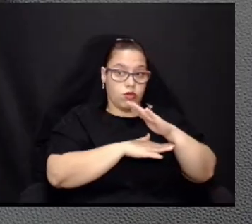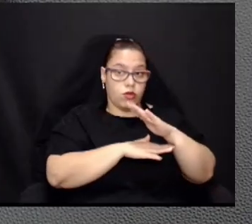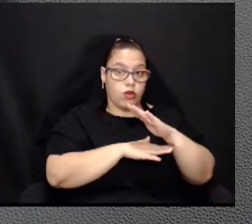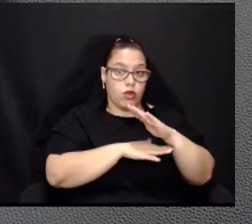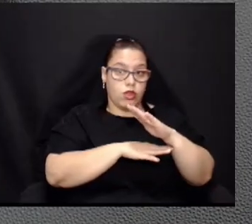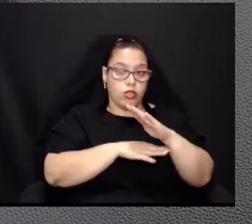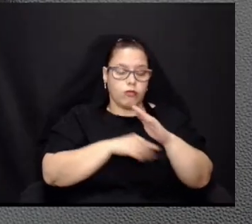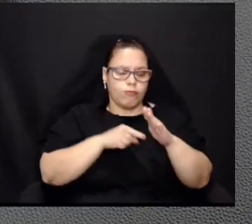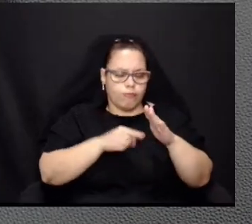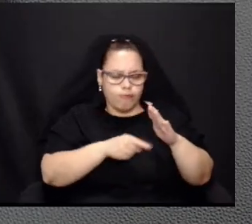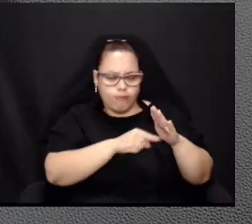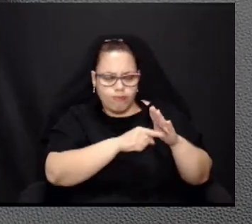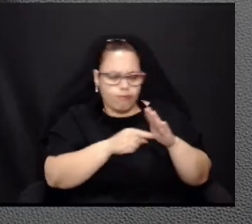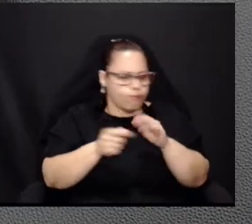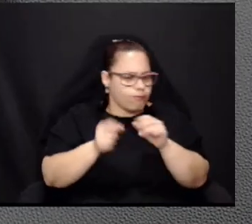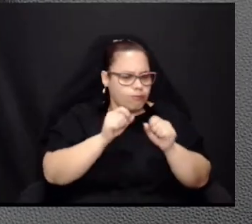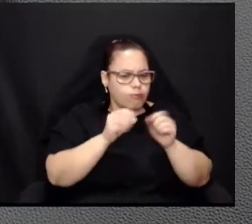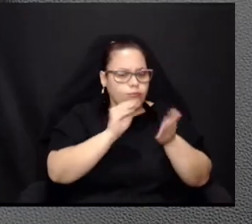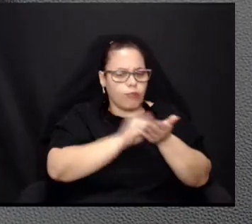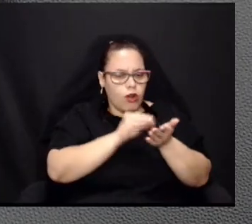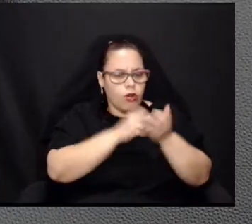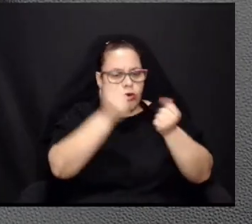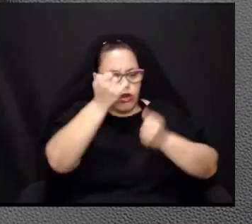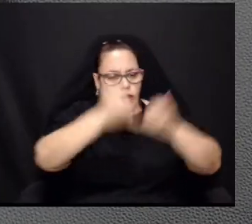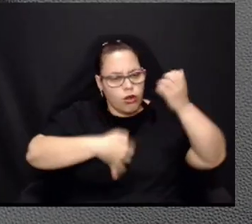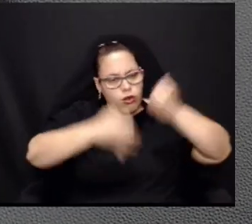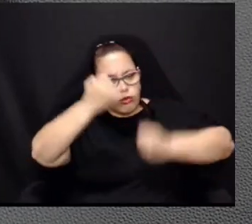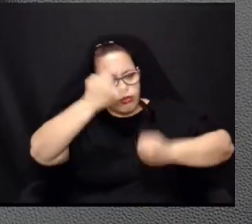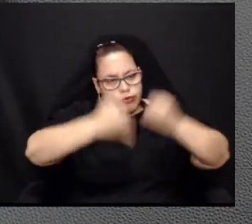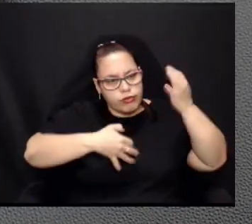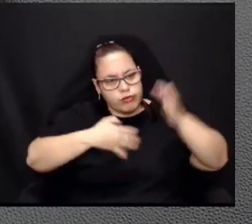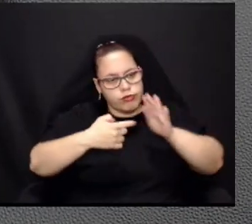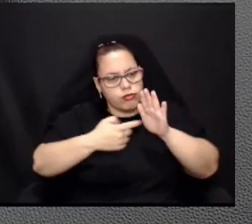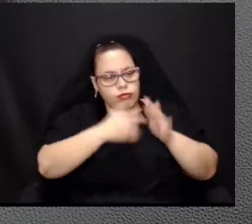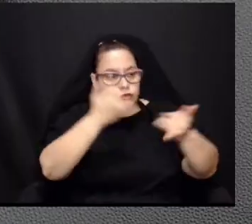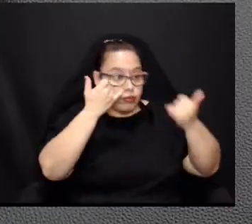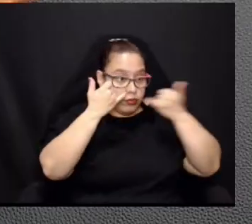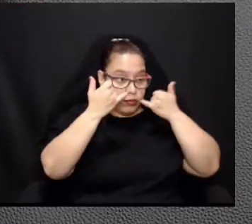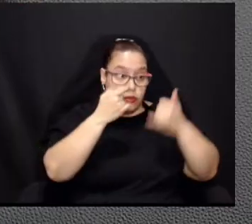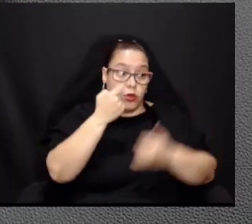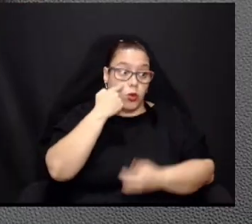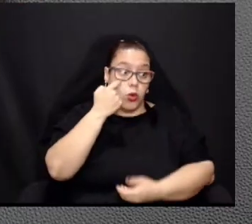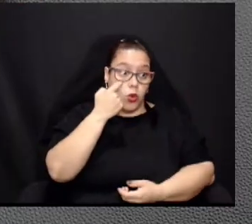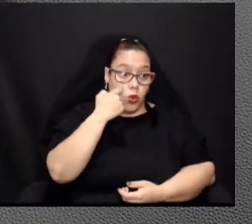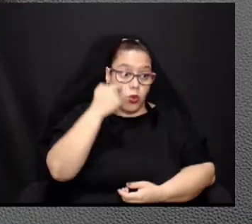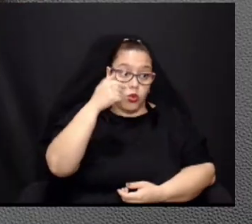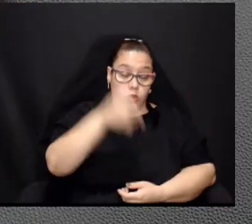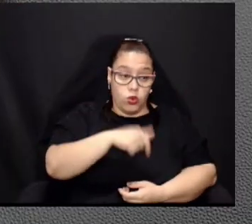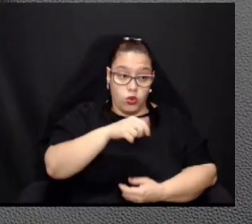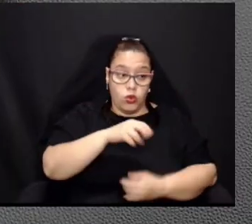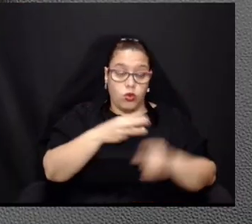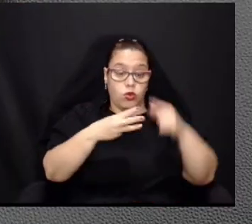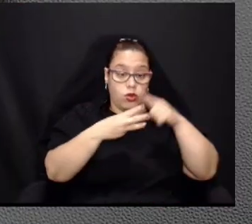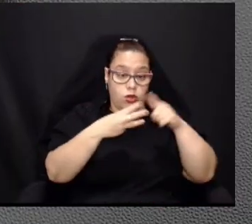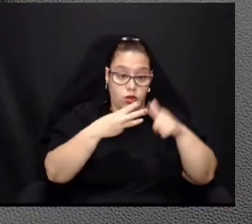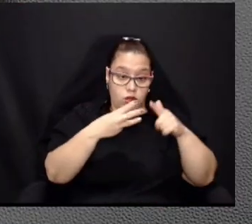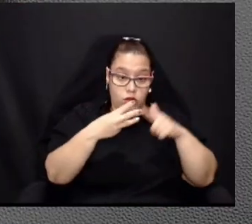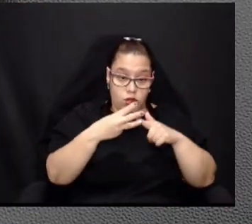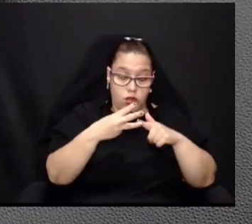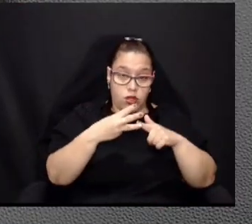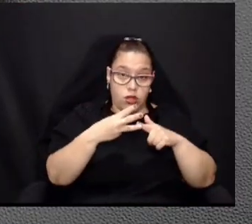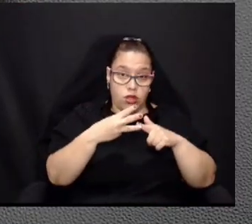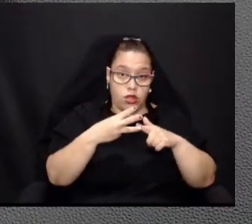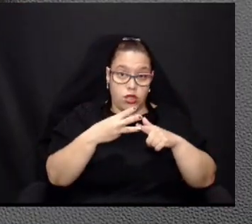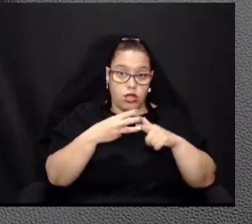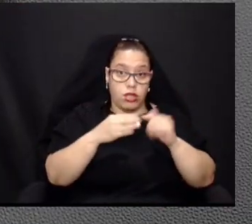talvez esteja faltando para trazer um pouco dessa informação. Olha, existem 3 poderes, existem 3 instâncias, a